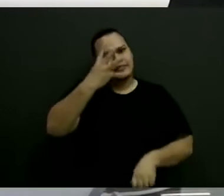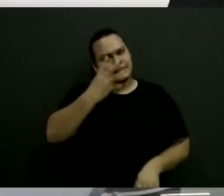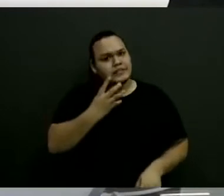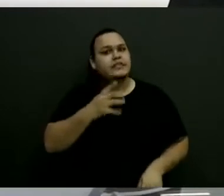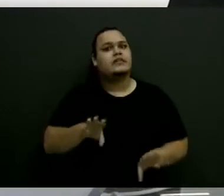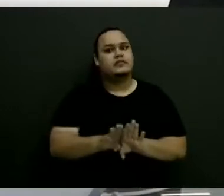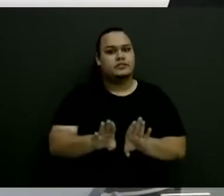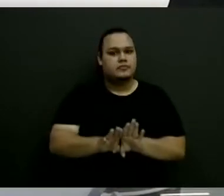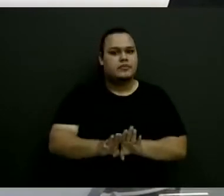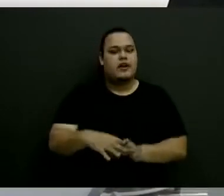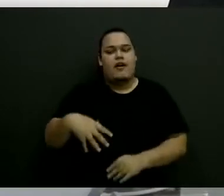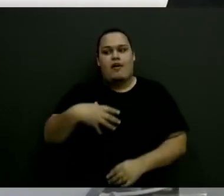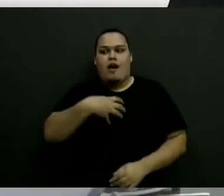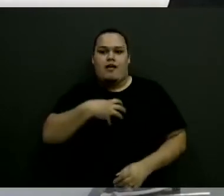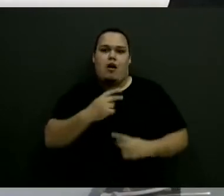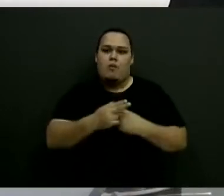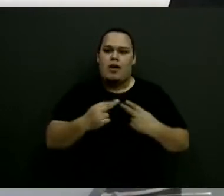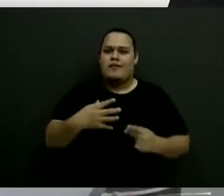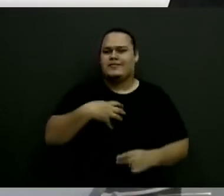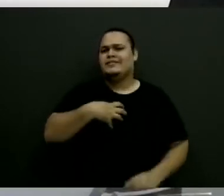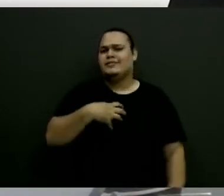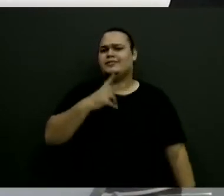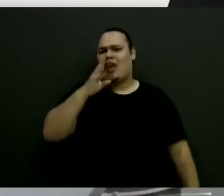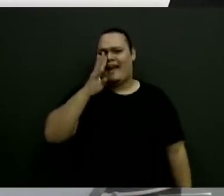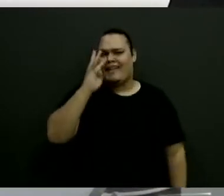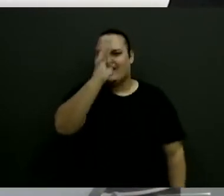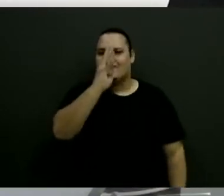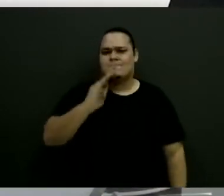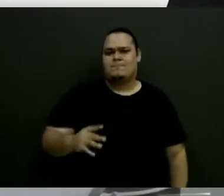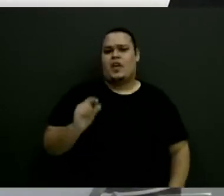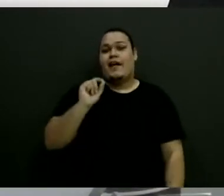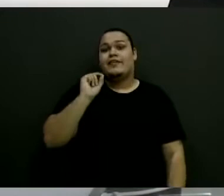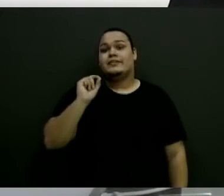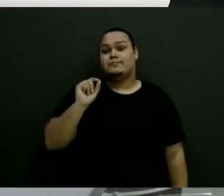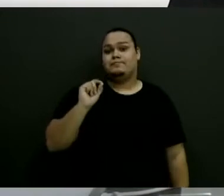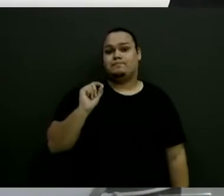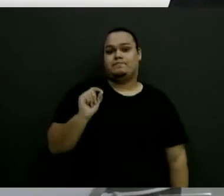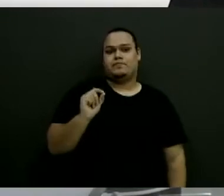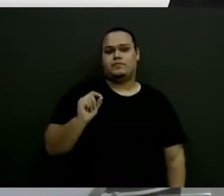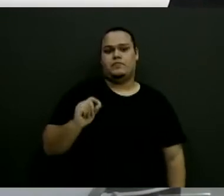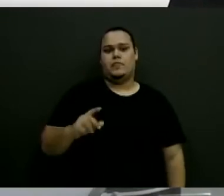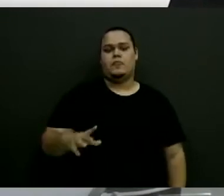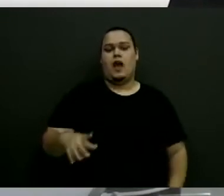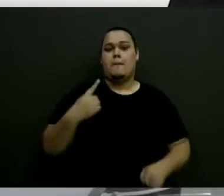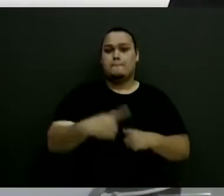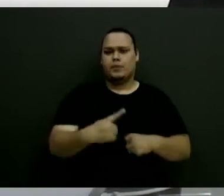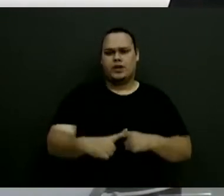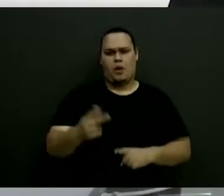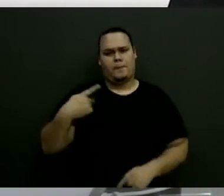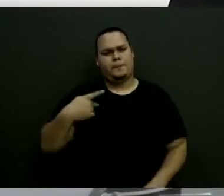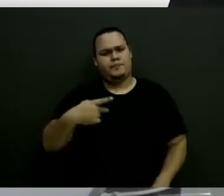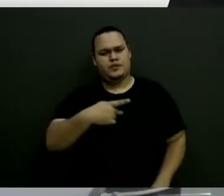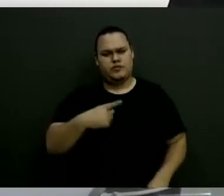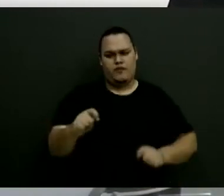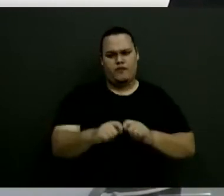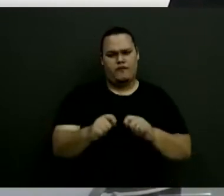que me chama muita atenção na vida do pastor Misael é a seriedade com que ele leva